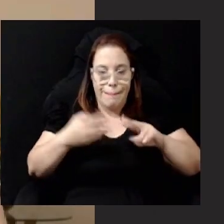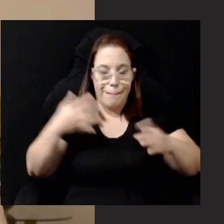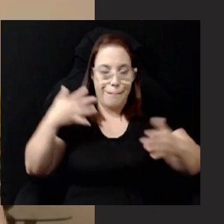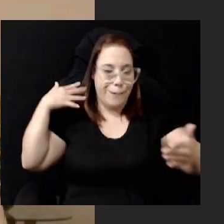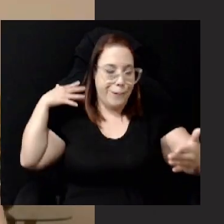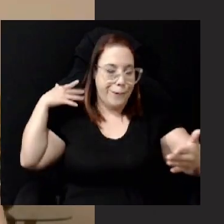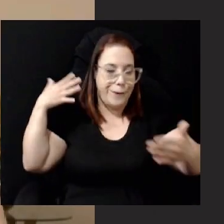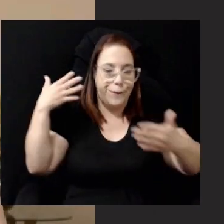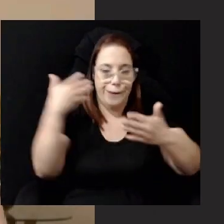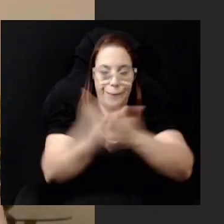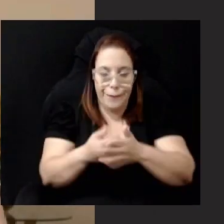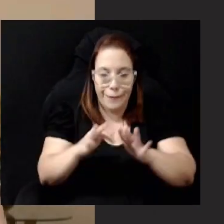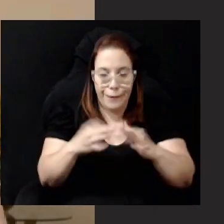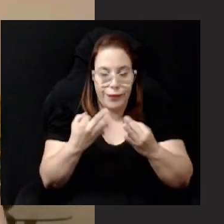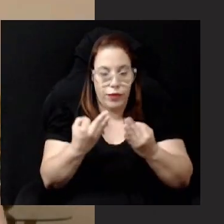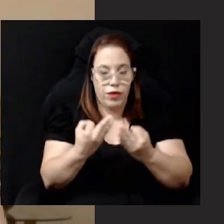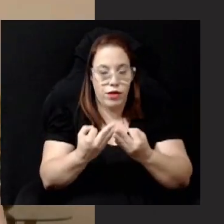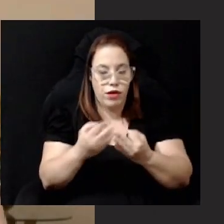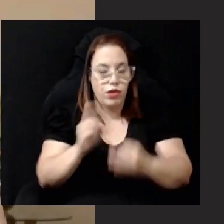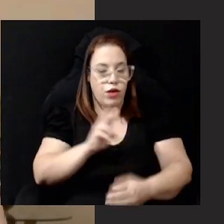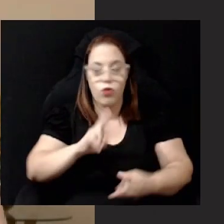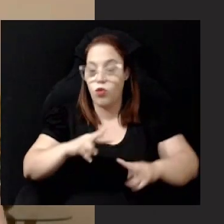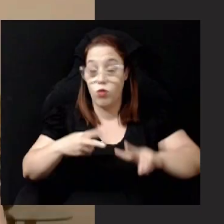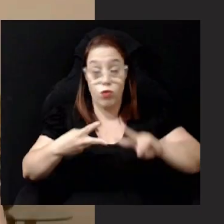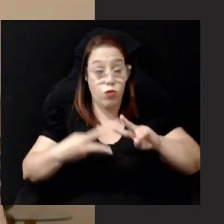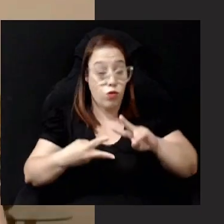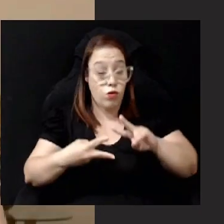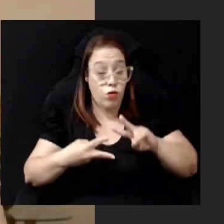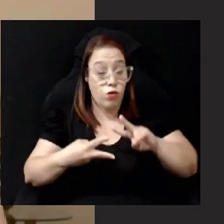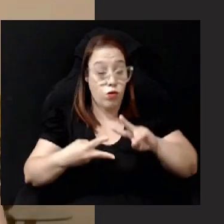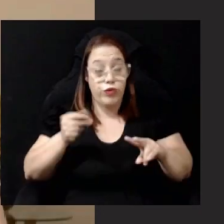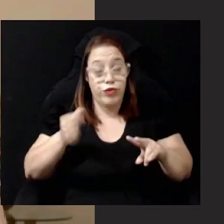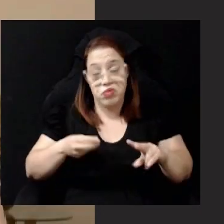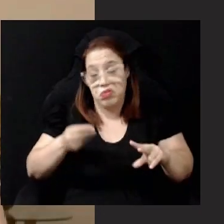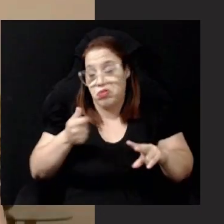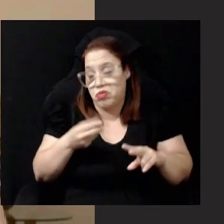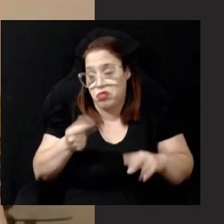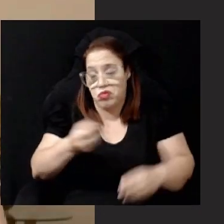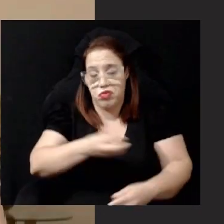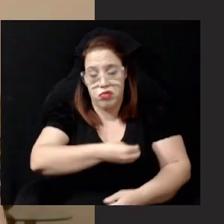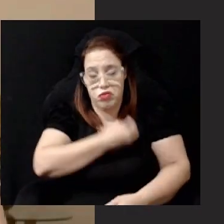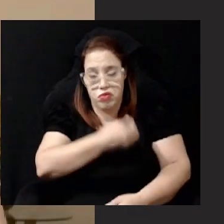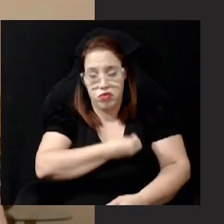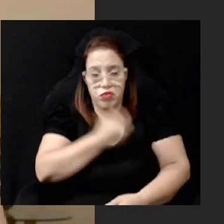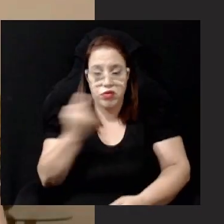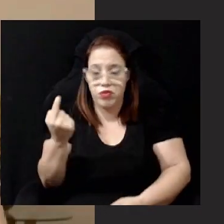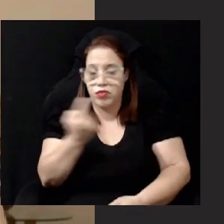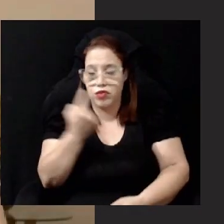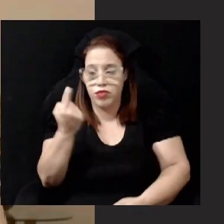origem familiar, mas são mutações genéticas que acontecem ao longo da vida do indivíduo